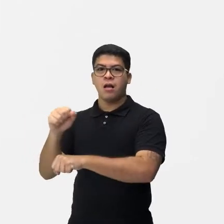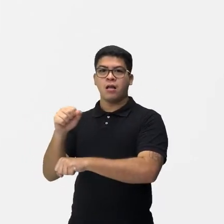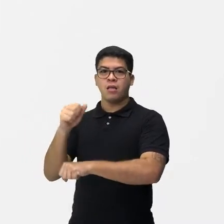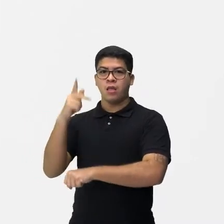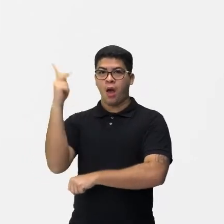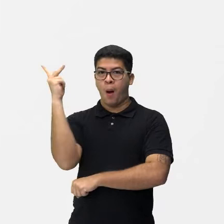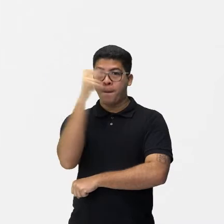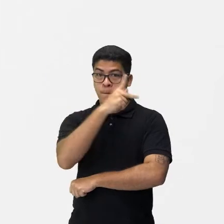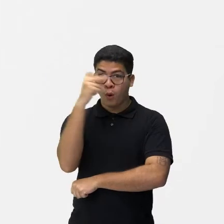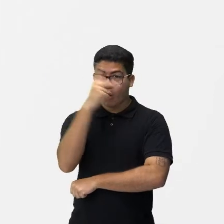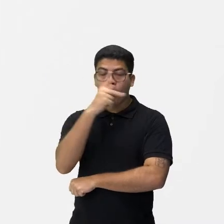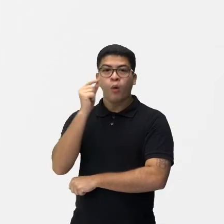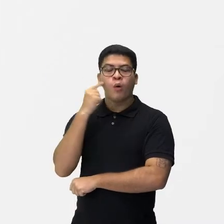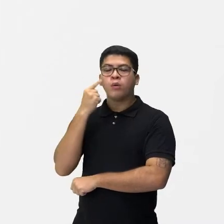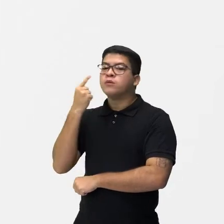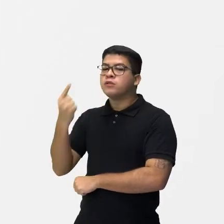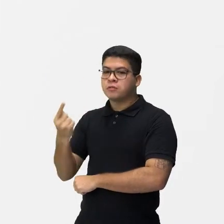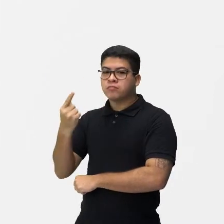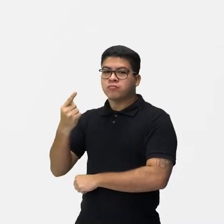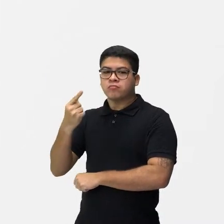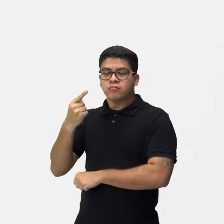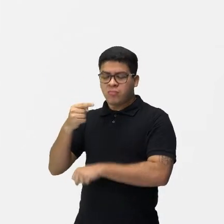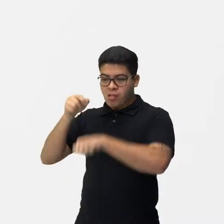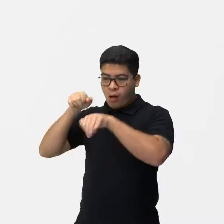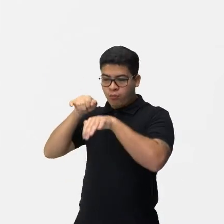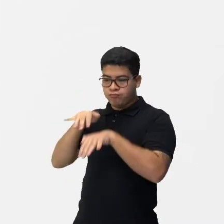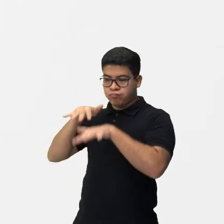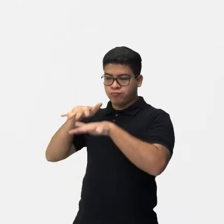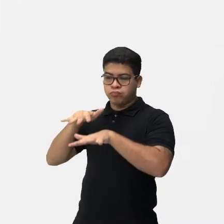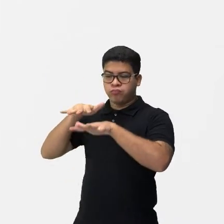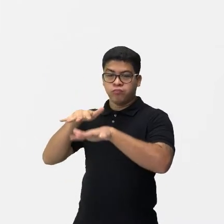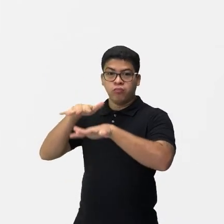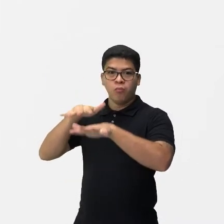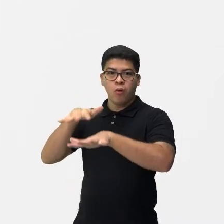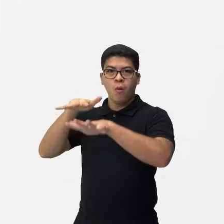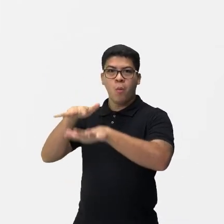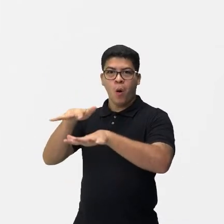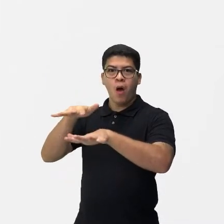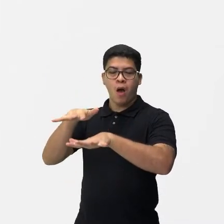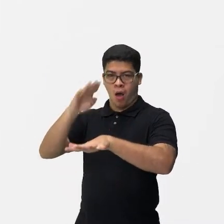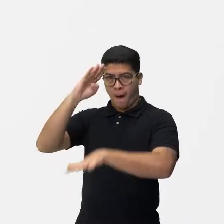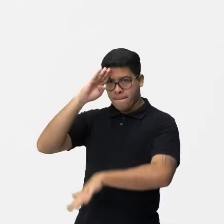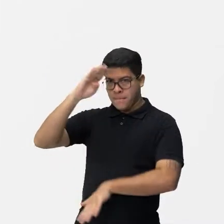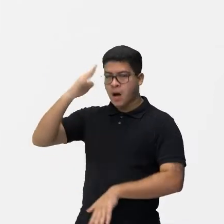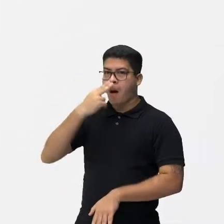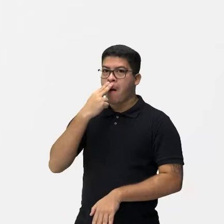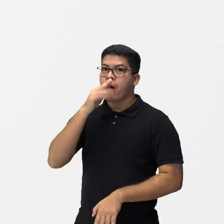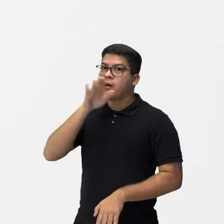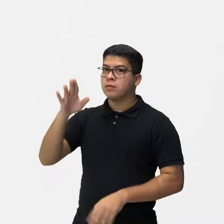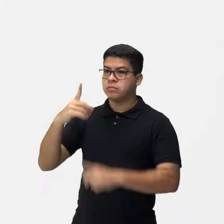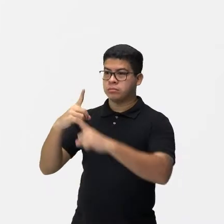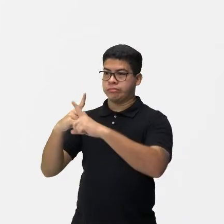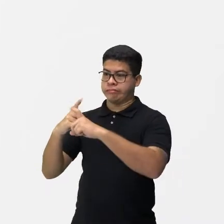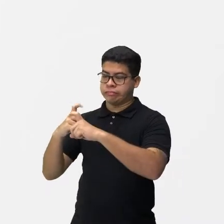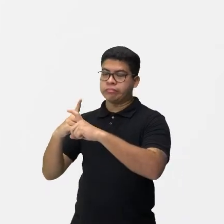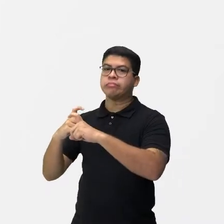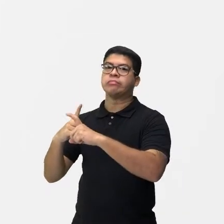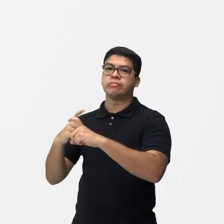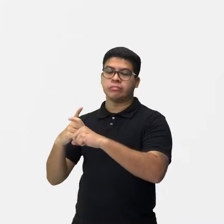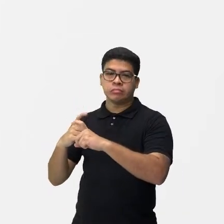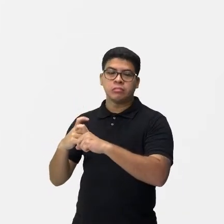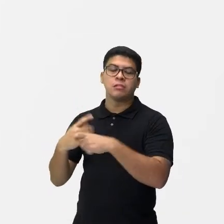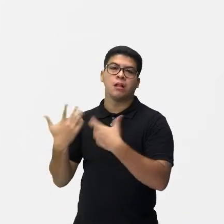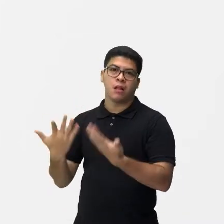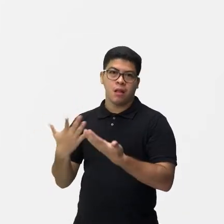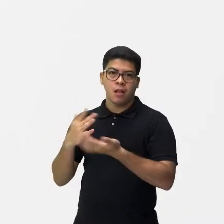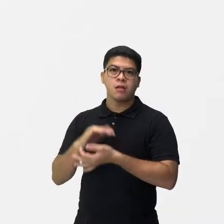imagem aqui de um desfile militar, né, dos nazistas dentro do território da